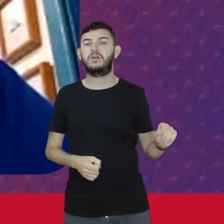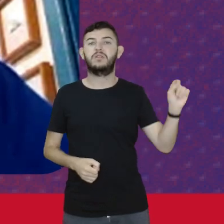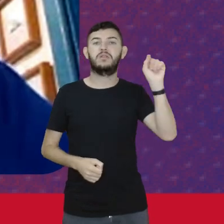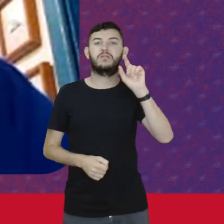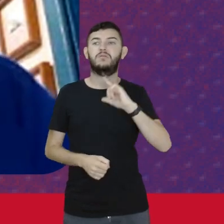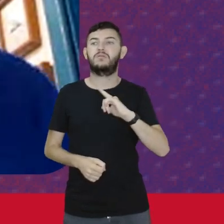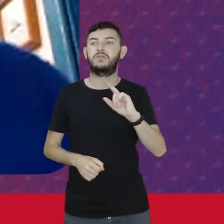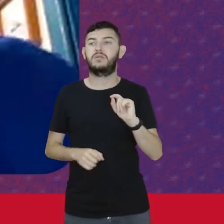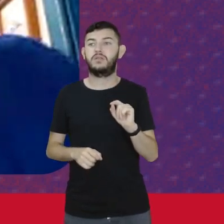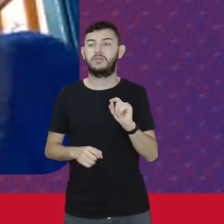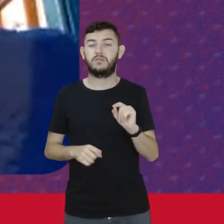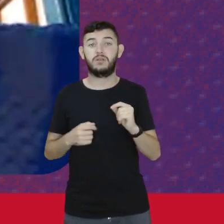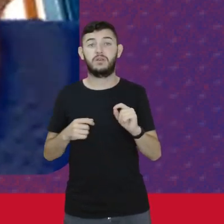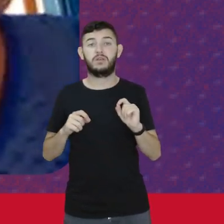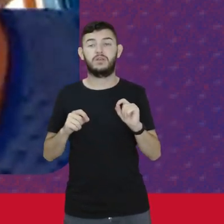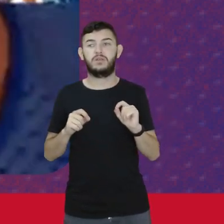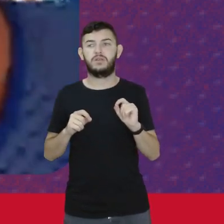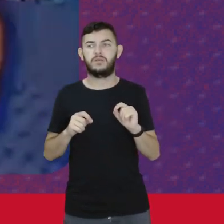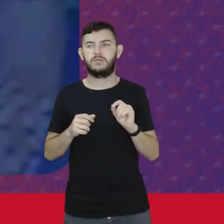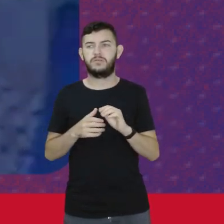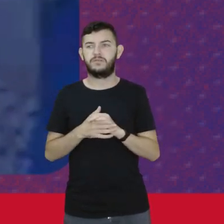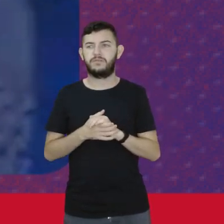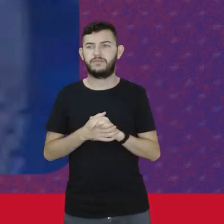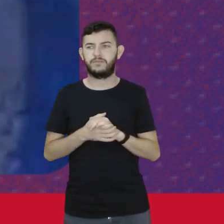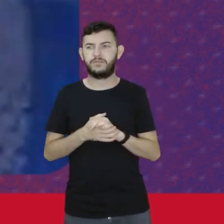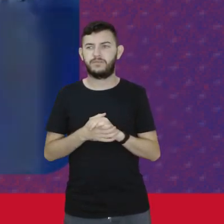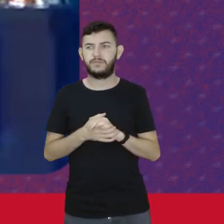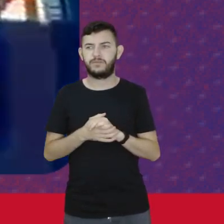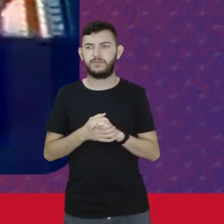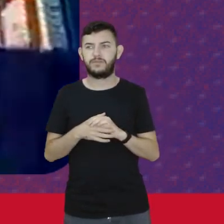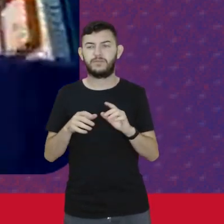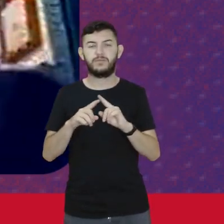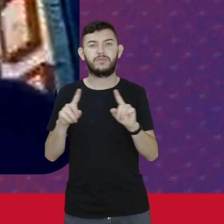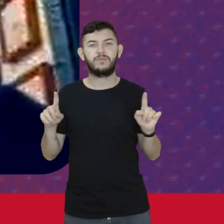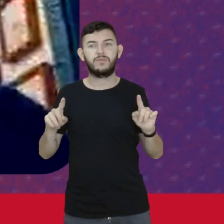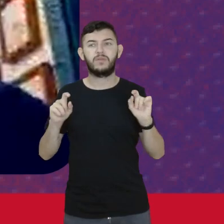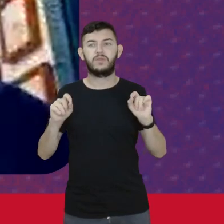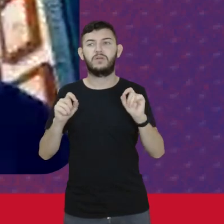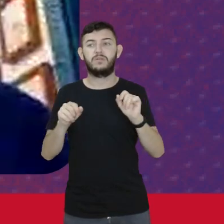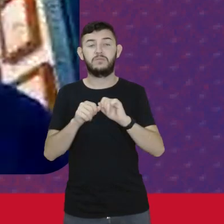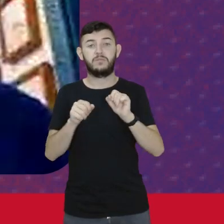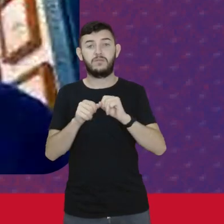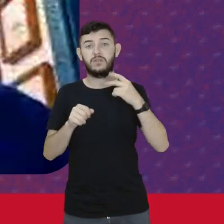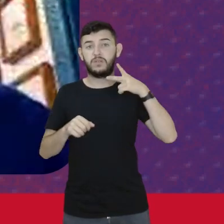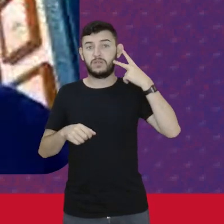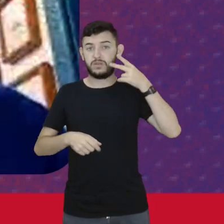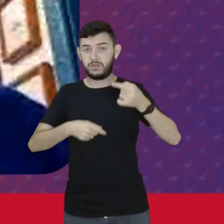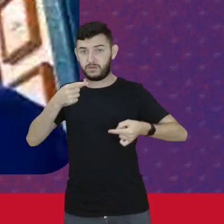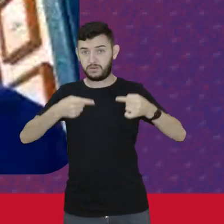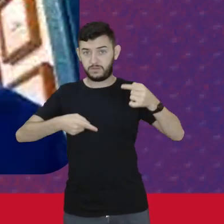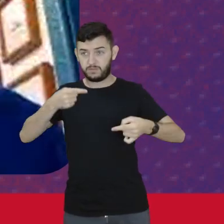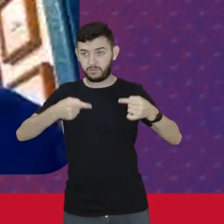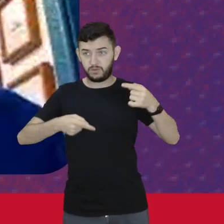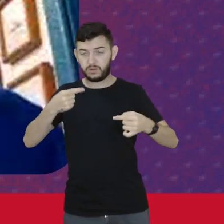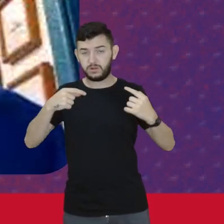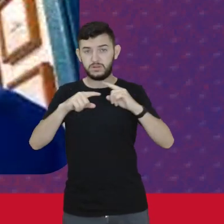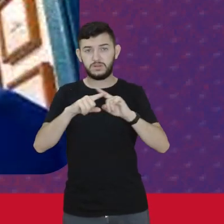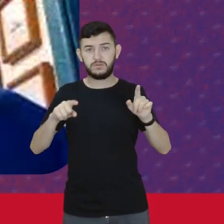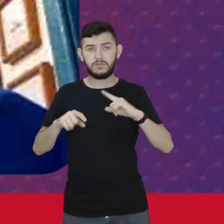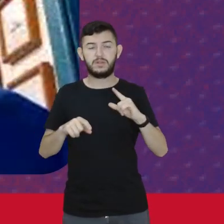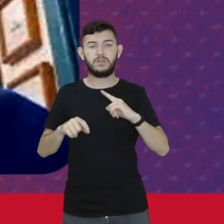que horror, não? Ele disse isso. E queriam fazer essa política e, de alguma certa